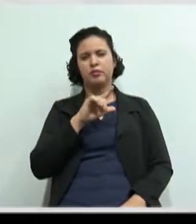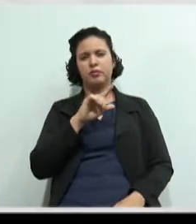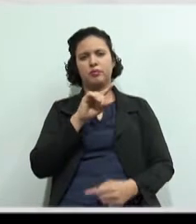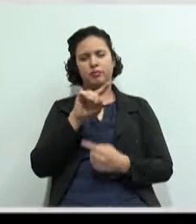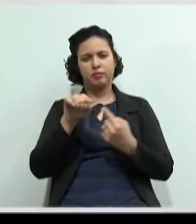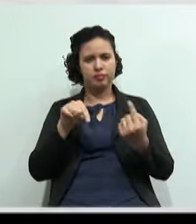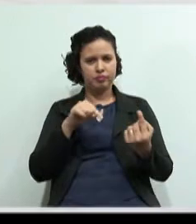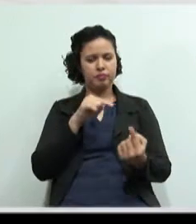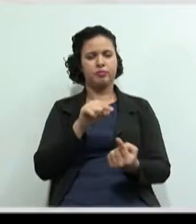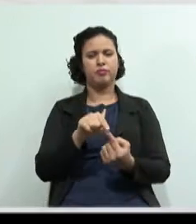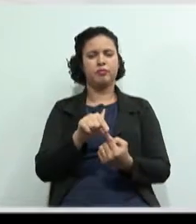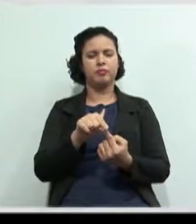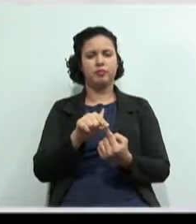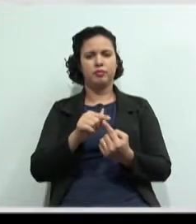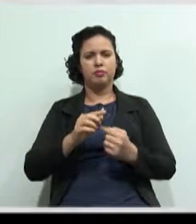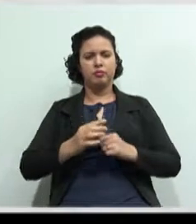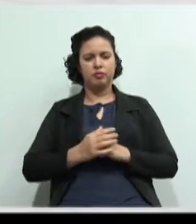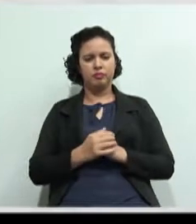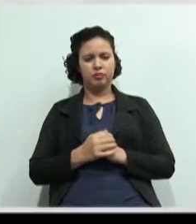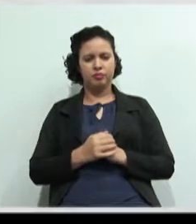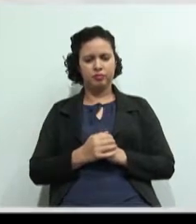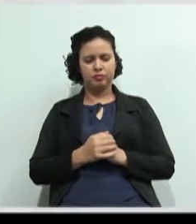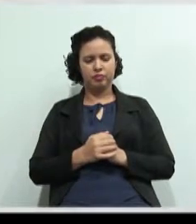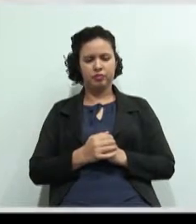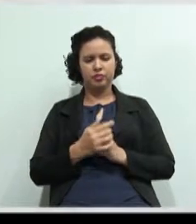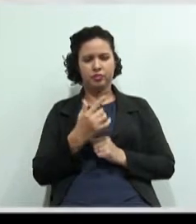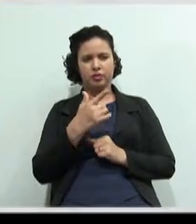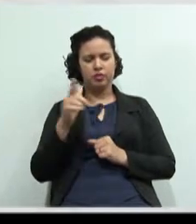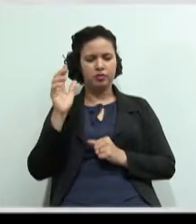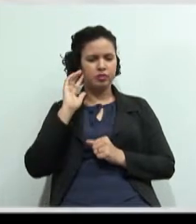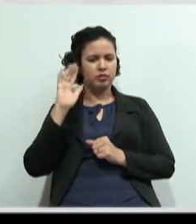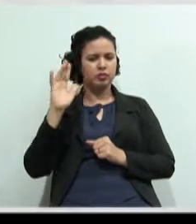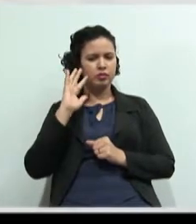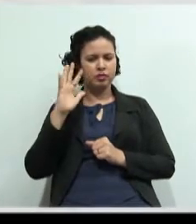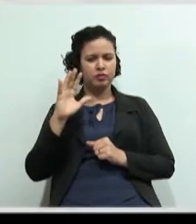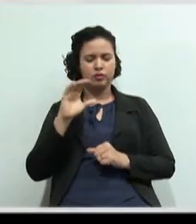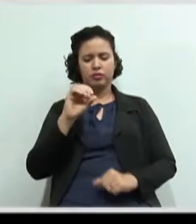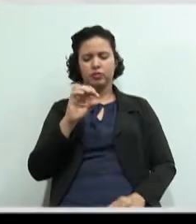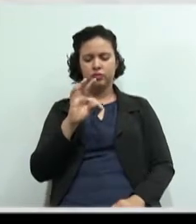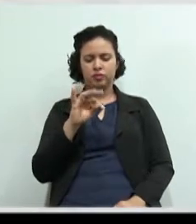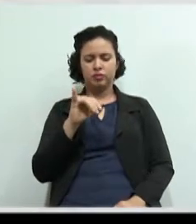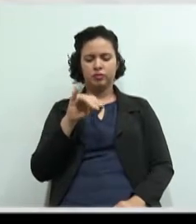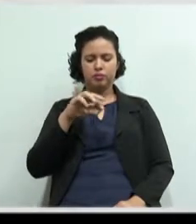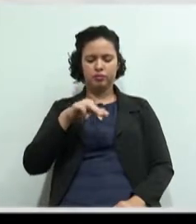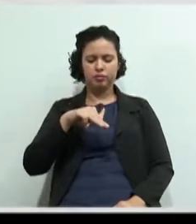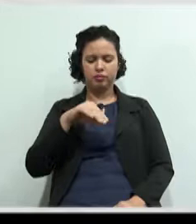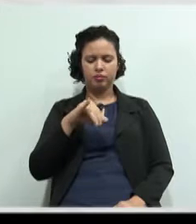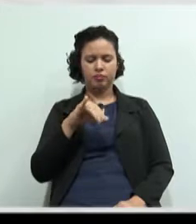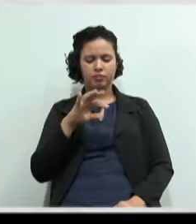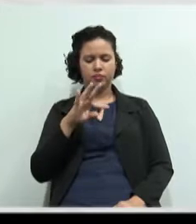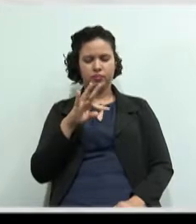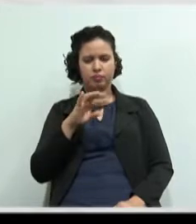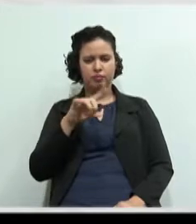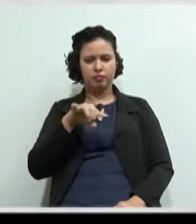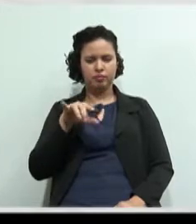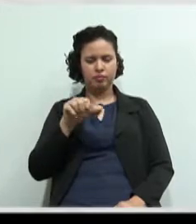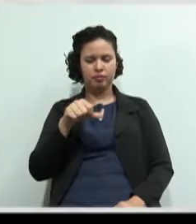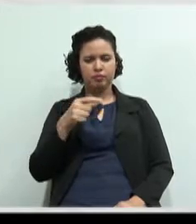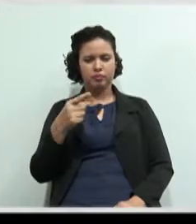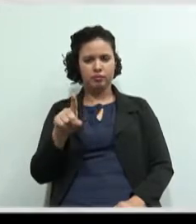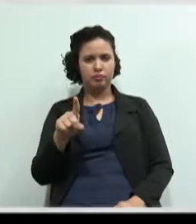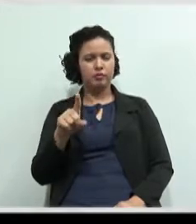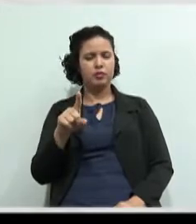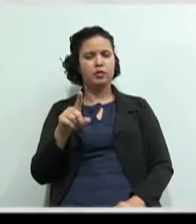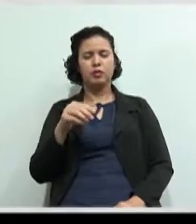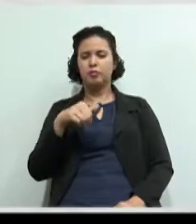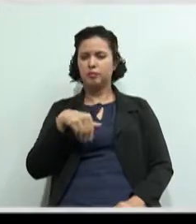os objetivos, tá bom? Vamos para a próxima aqui, que é a filosofia da otimização. Essa aqui é uma das mais utilizadas, na verdade,